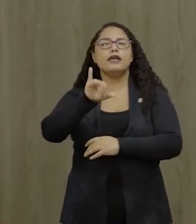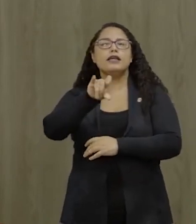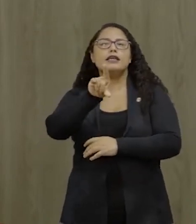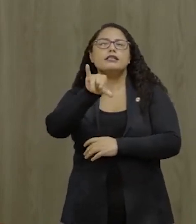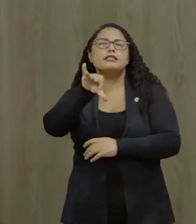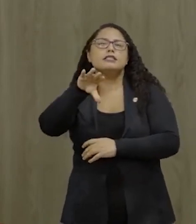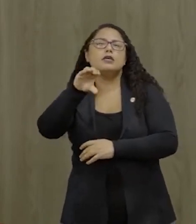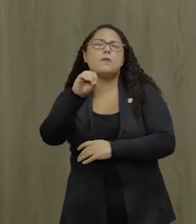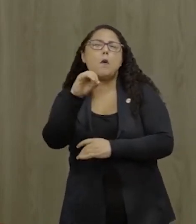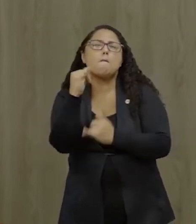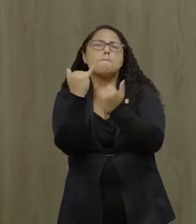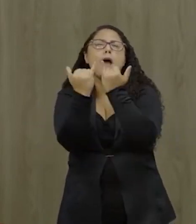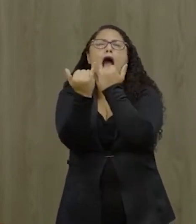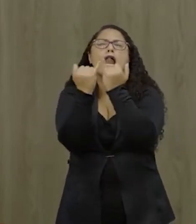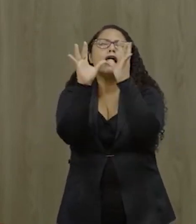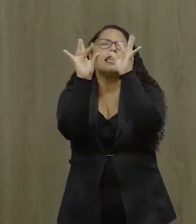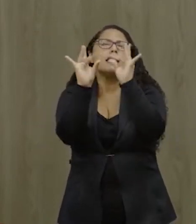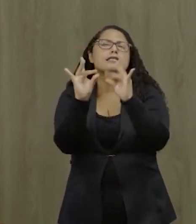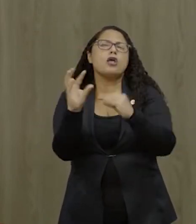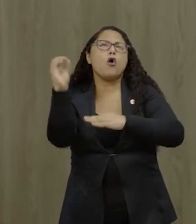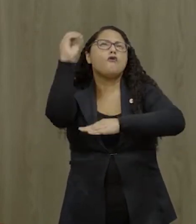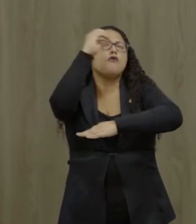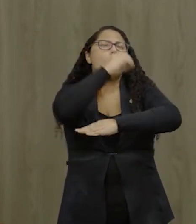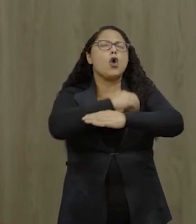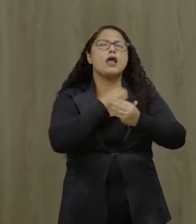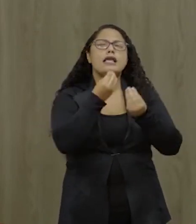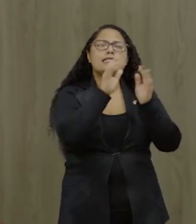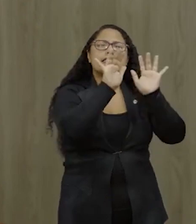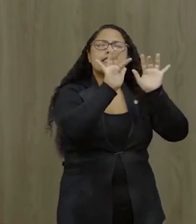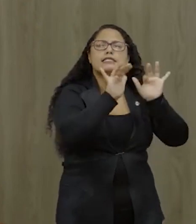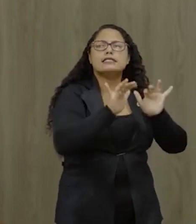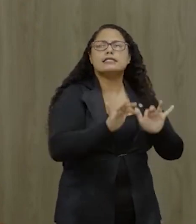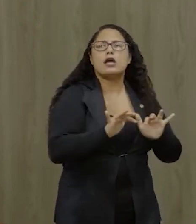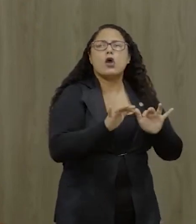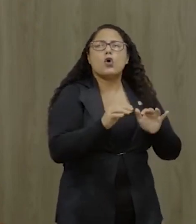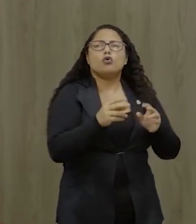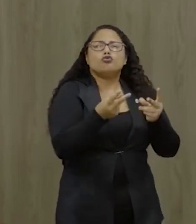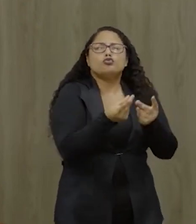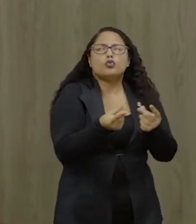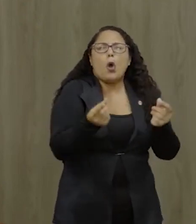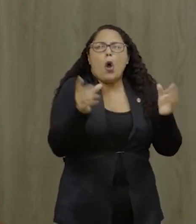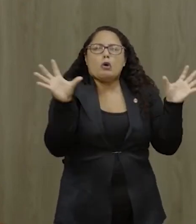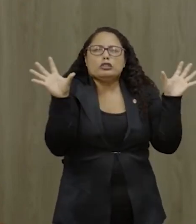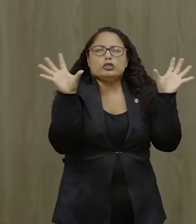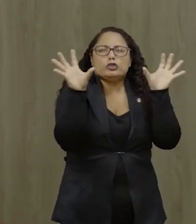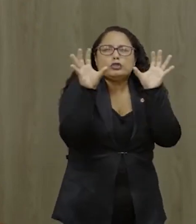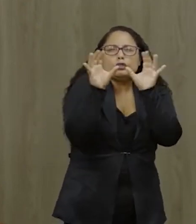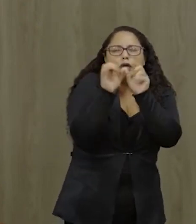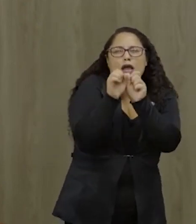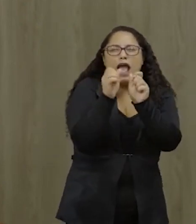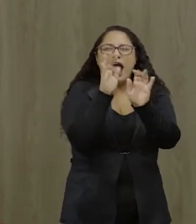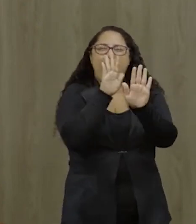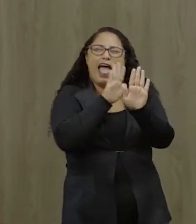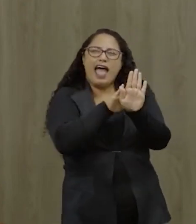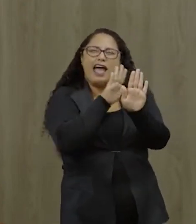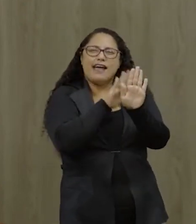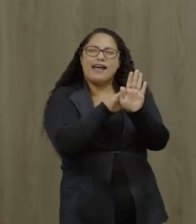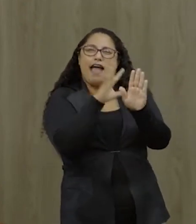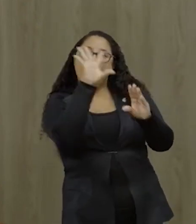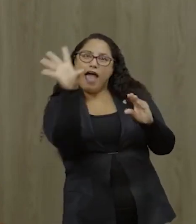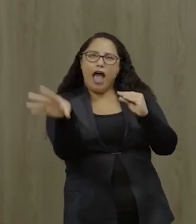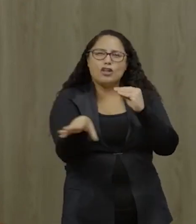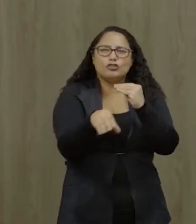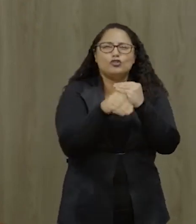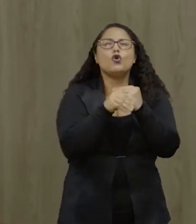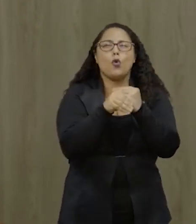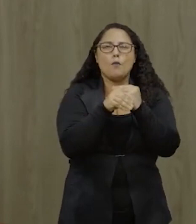realmente parece com o Veríssimo. Escreva agora com um tom mais sombrio e mais irônico. E ele vai